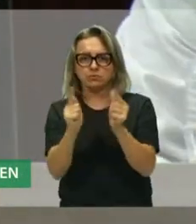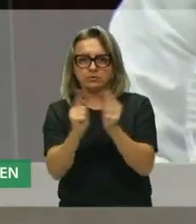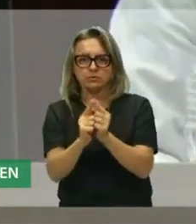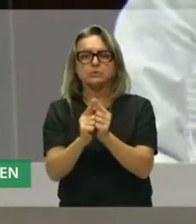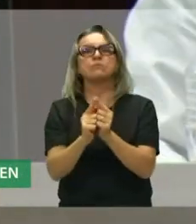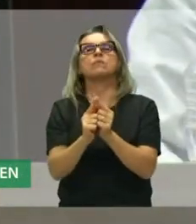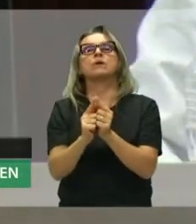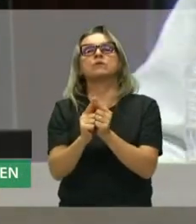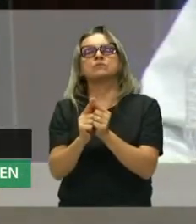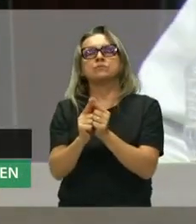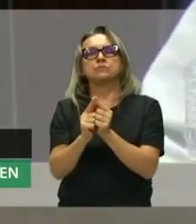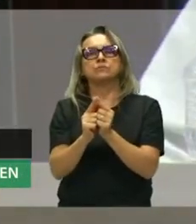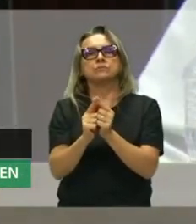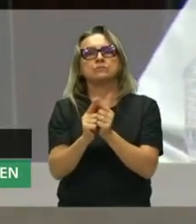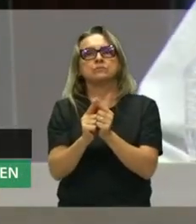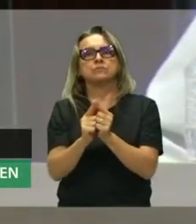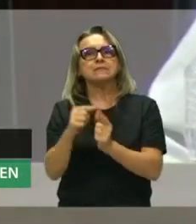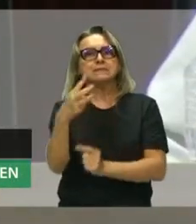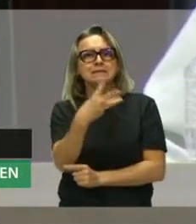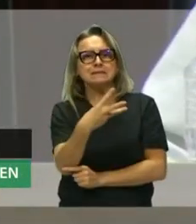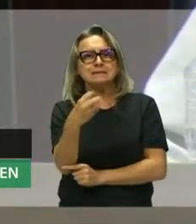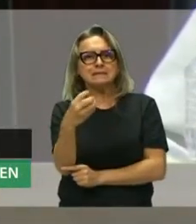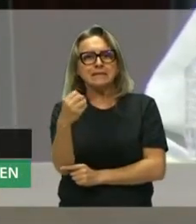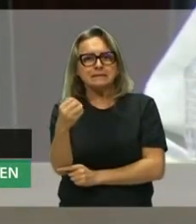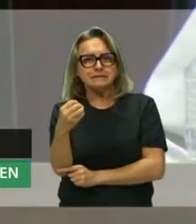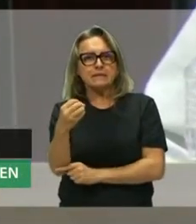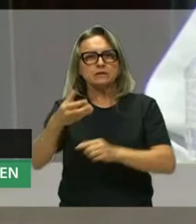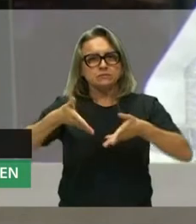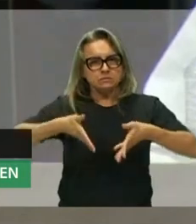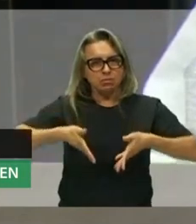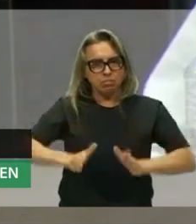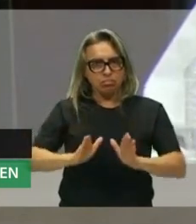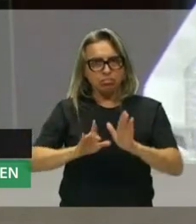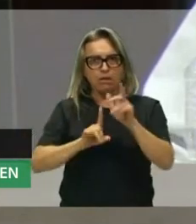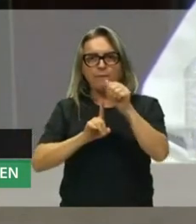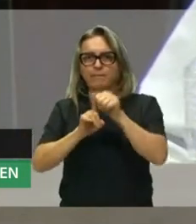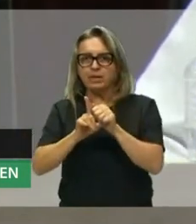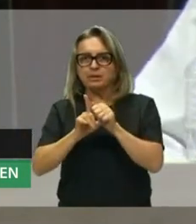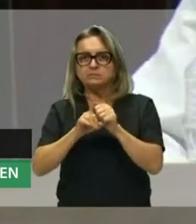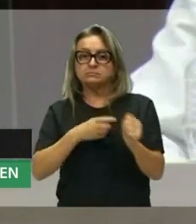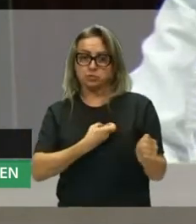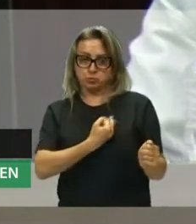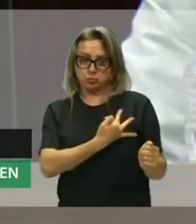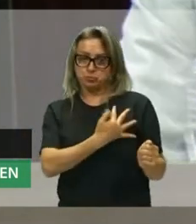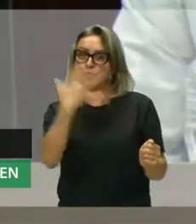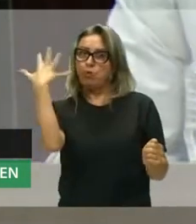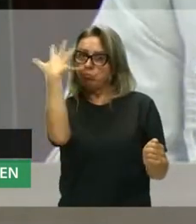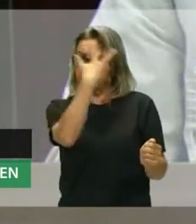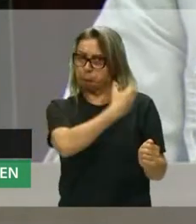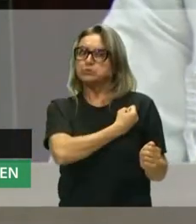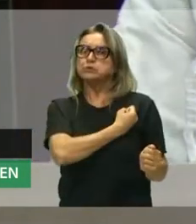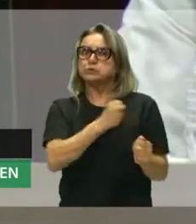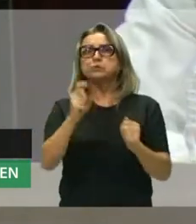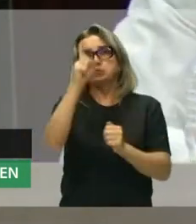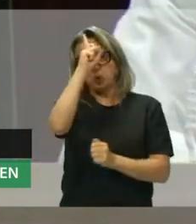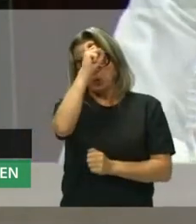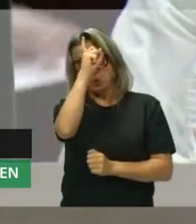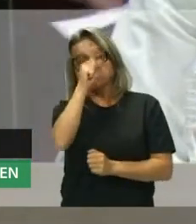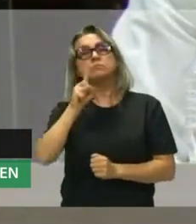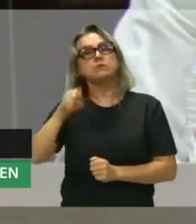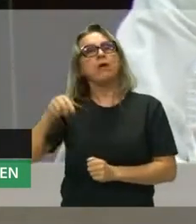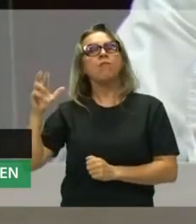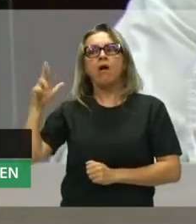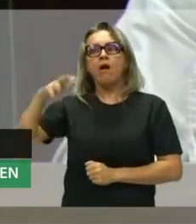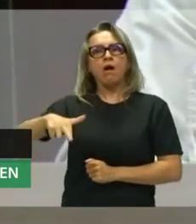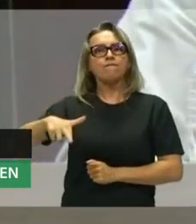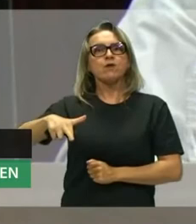pronto-socorro e cerca de 300 partos por mês. É um número muito bonito e que faz desse hospital um hospital de referência para toda a